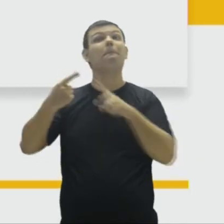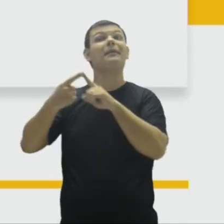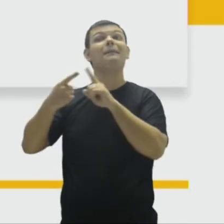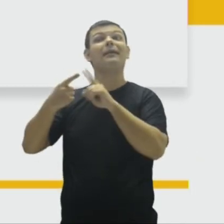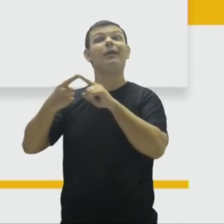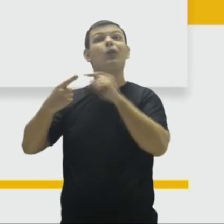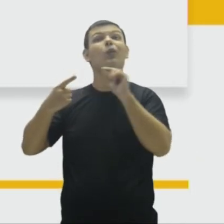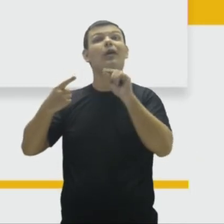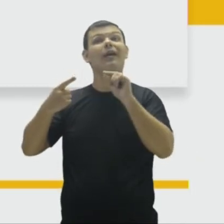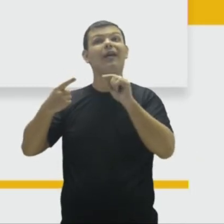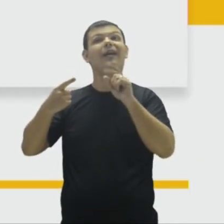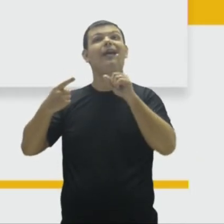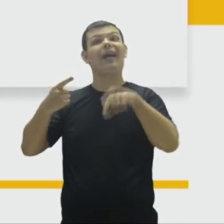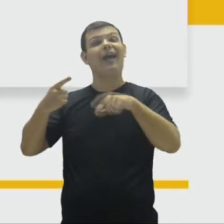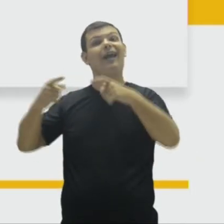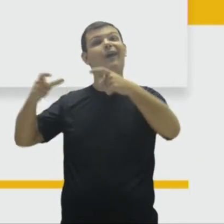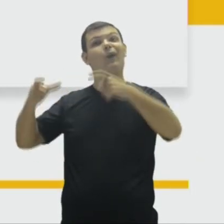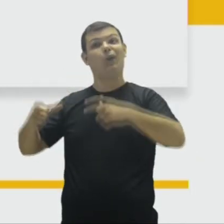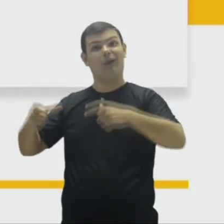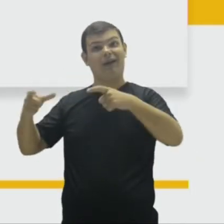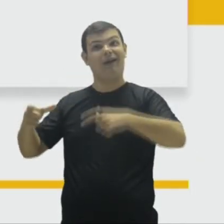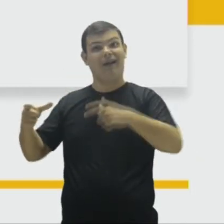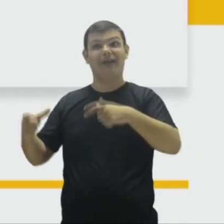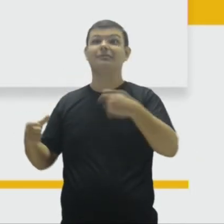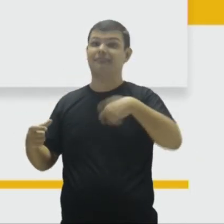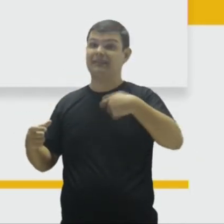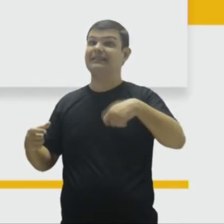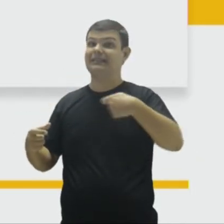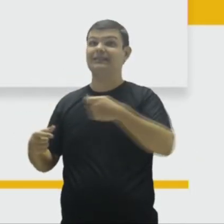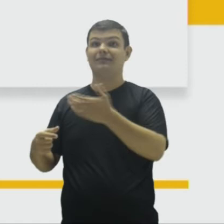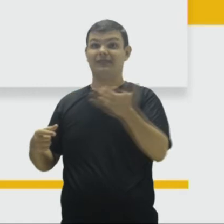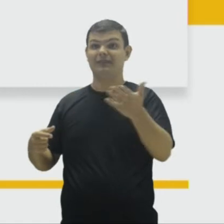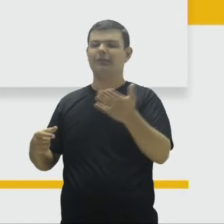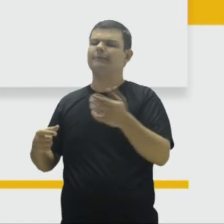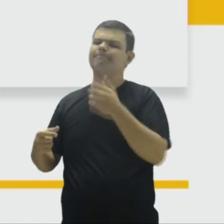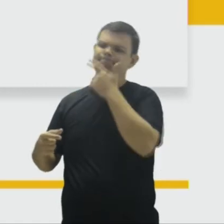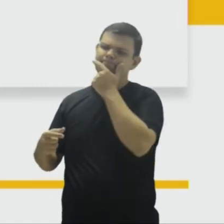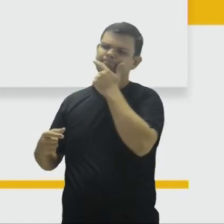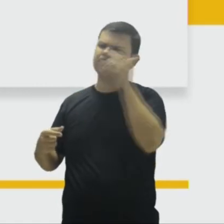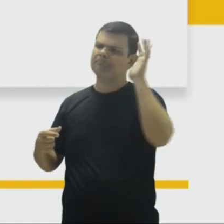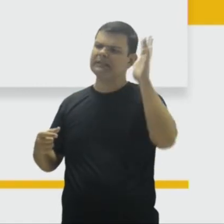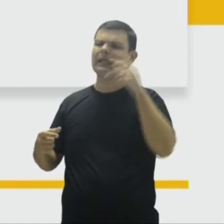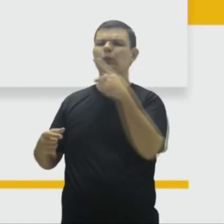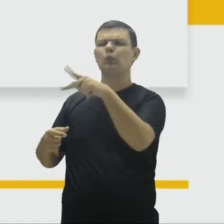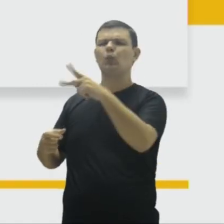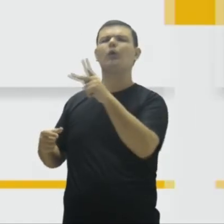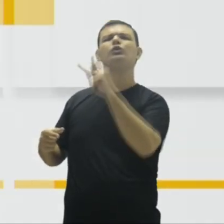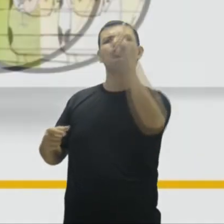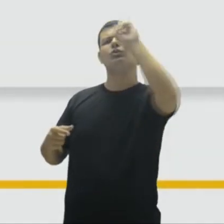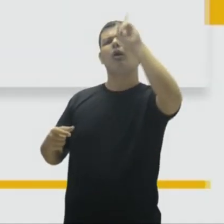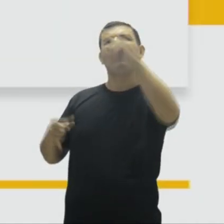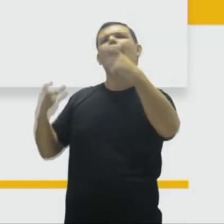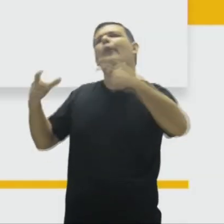de uma história, de uma narrativa. Você precisa dizer em que lugar a sua história vai acontecer.